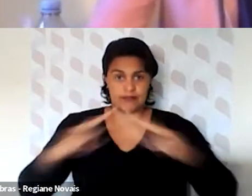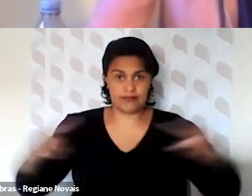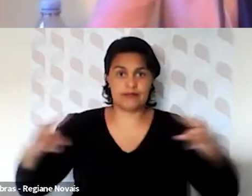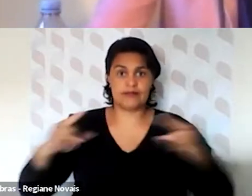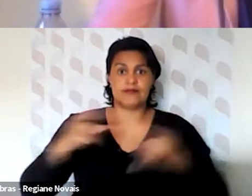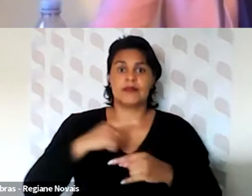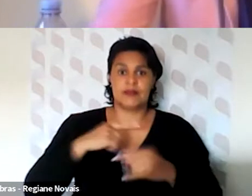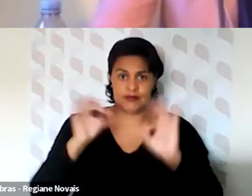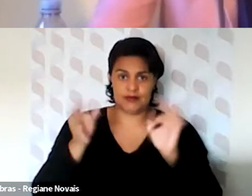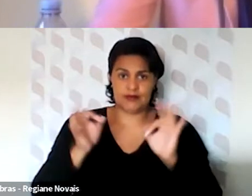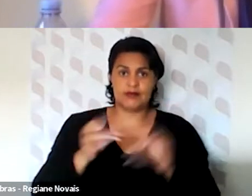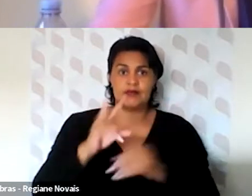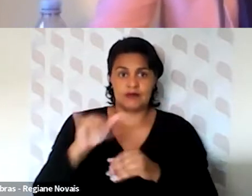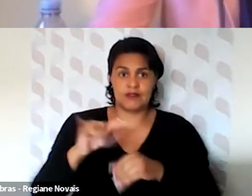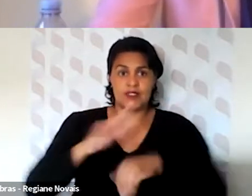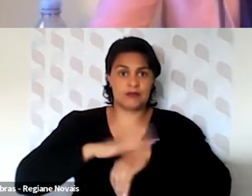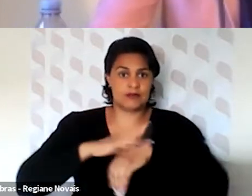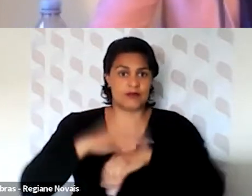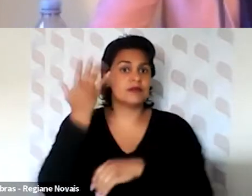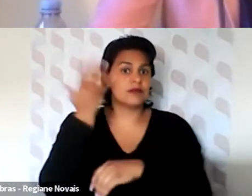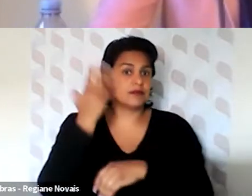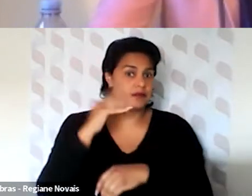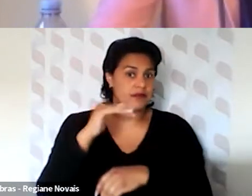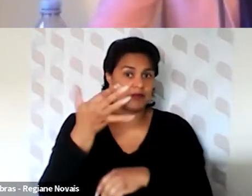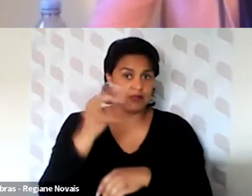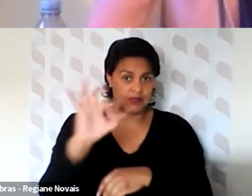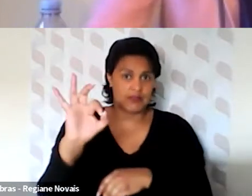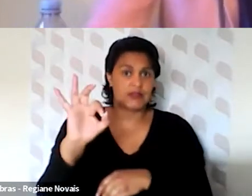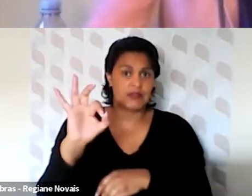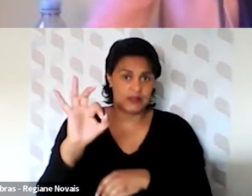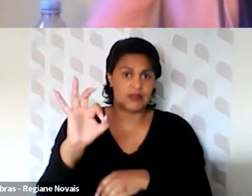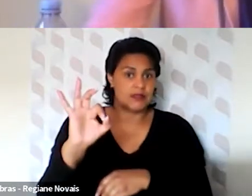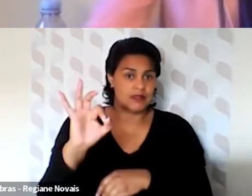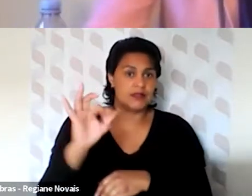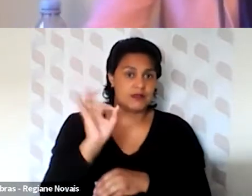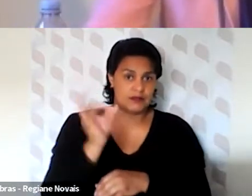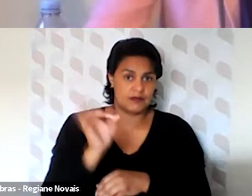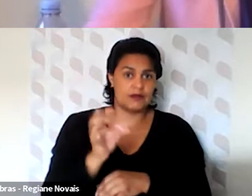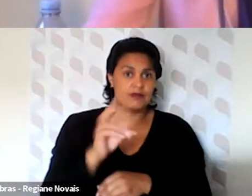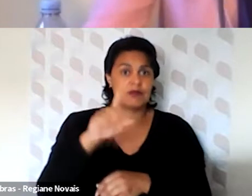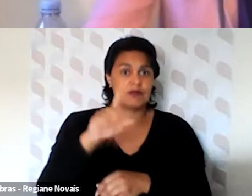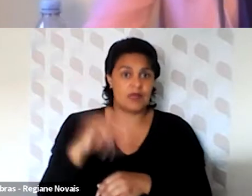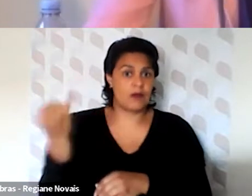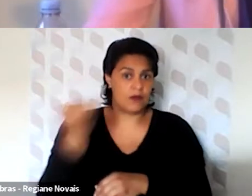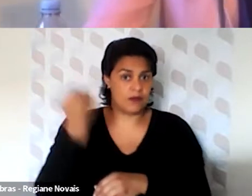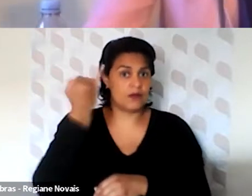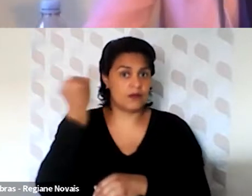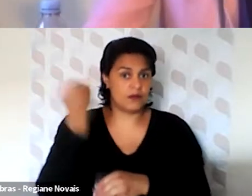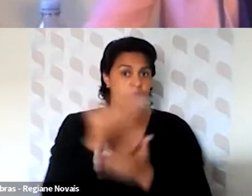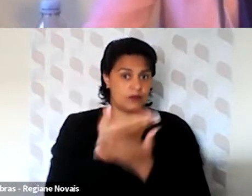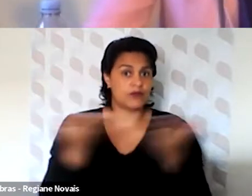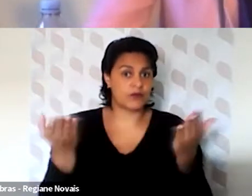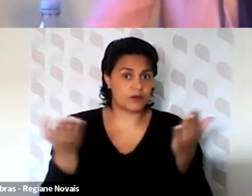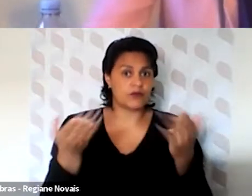já, e vai durar 10 dias, que é uma duração bem longa agora, e é importante que vocês sigam